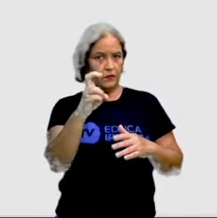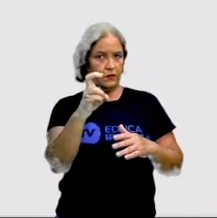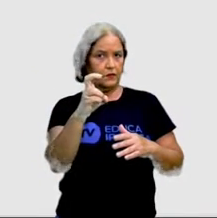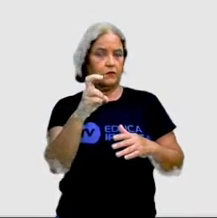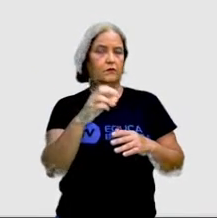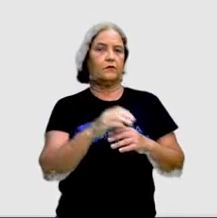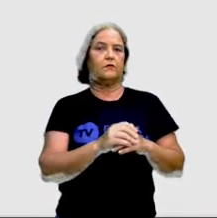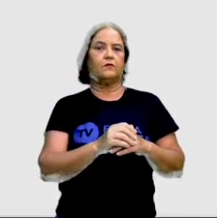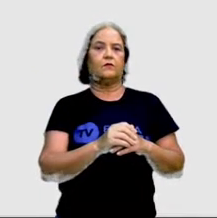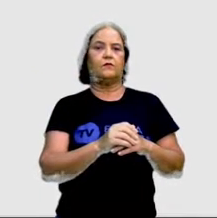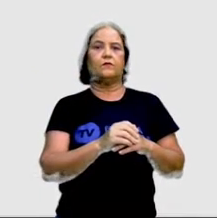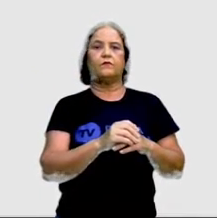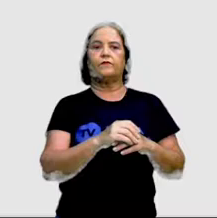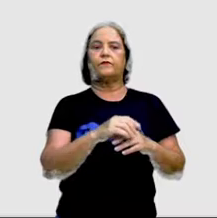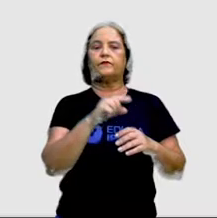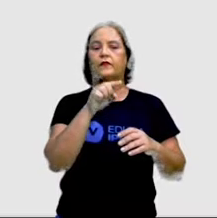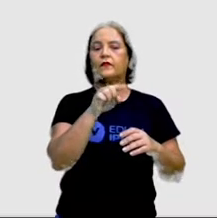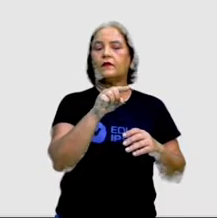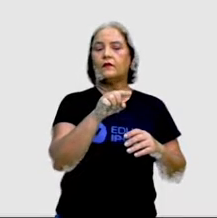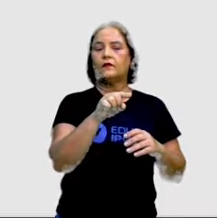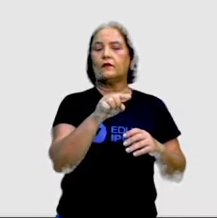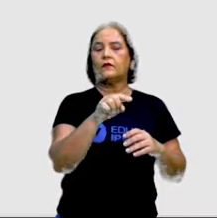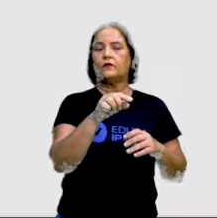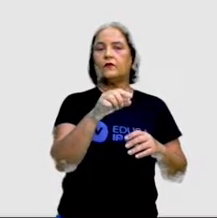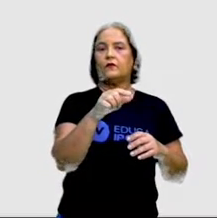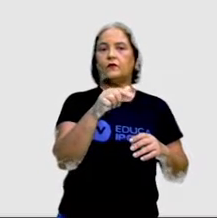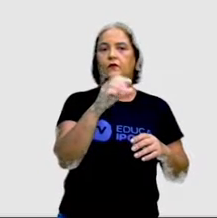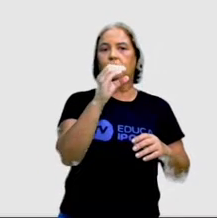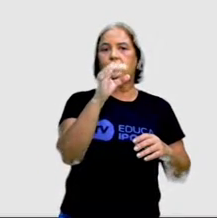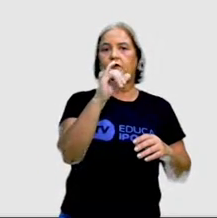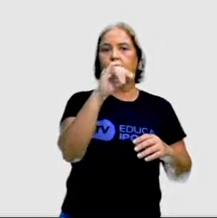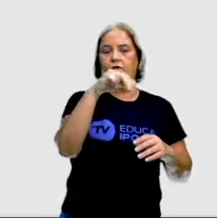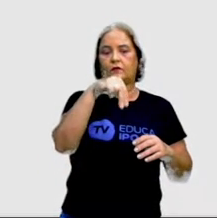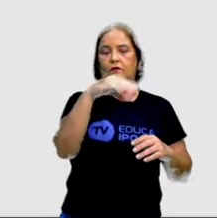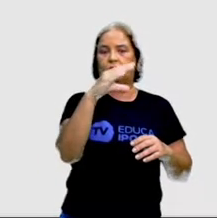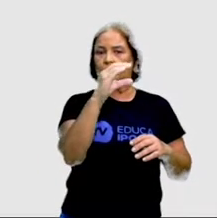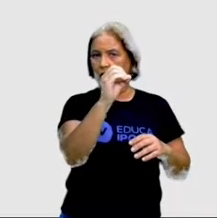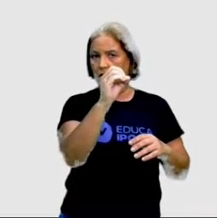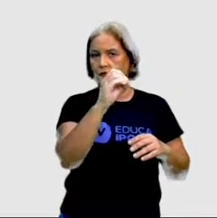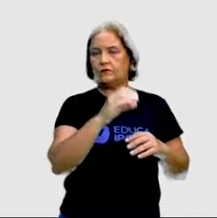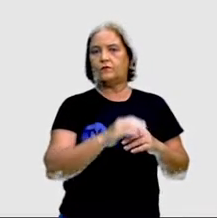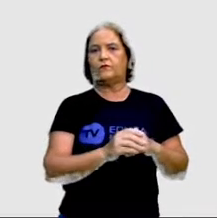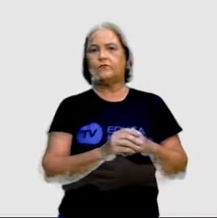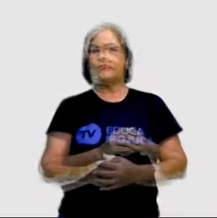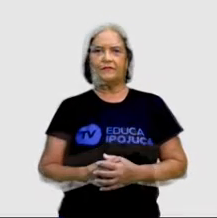representados pelo algarismo 5 e Aqui nós temos a escrita